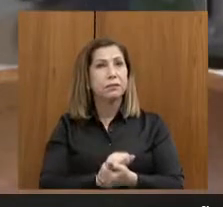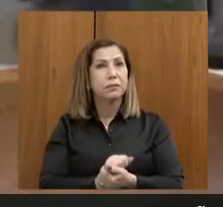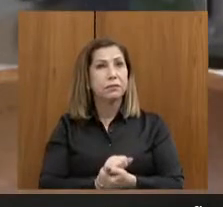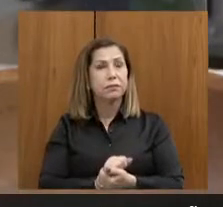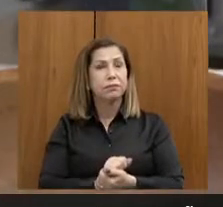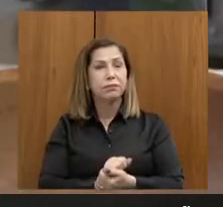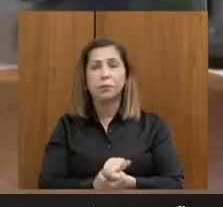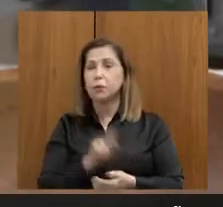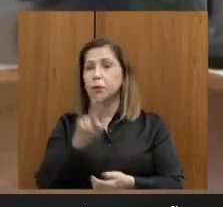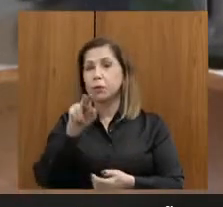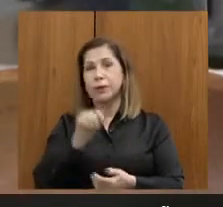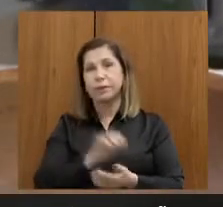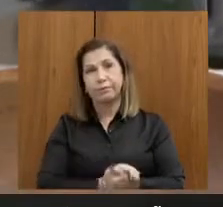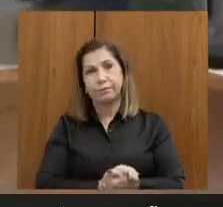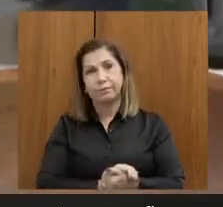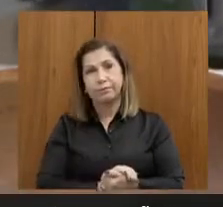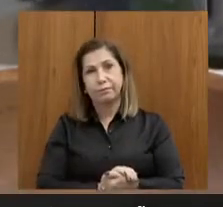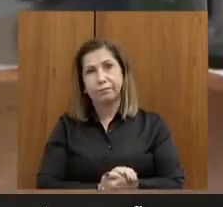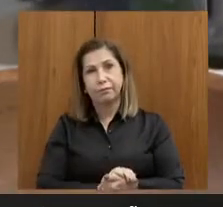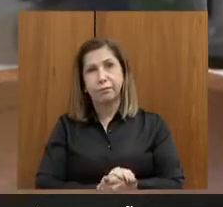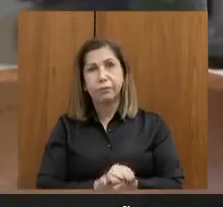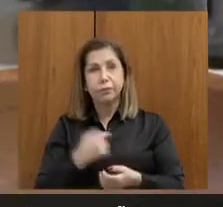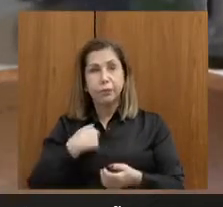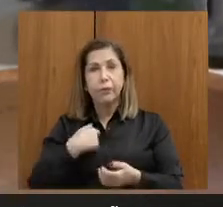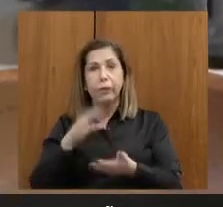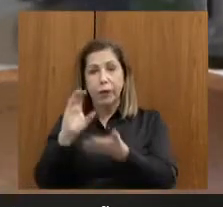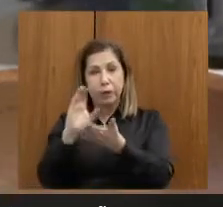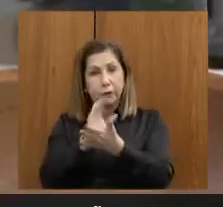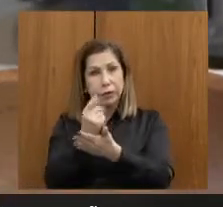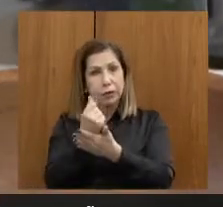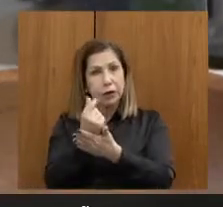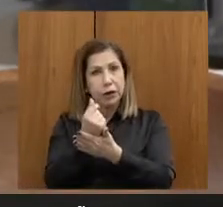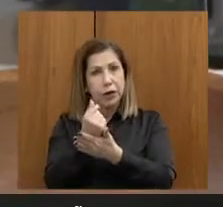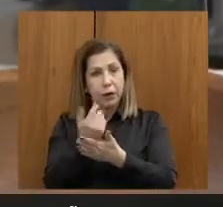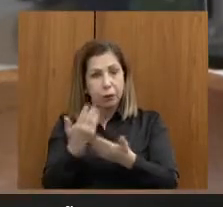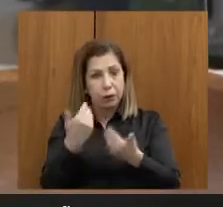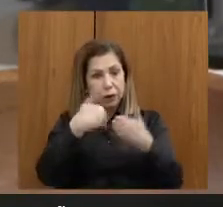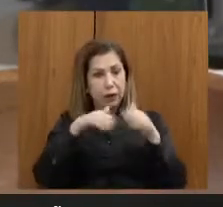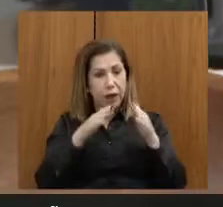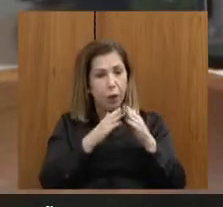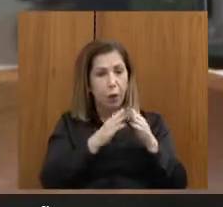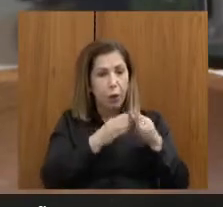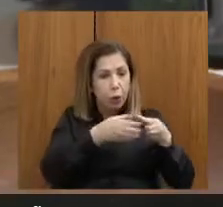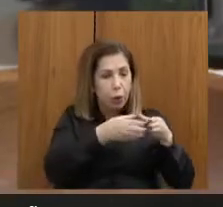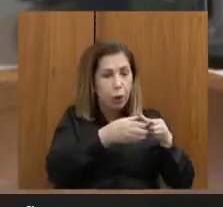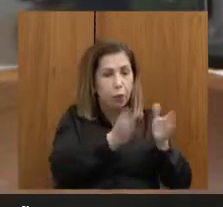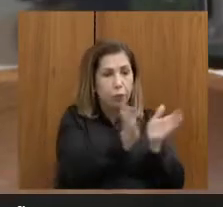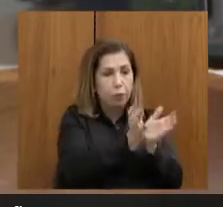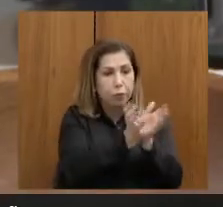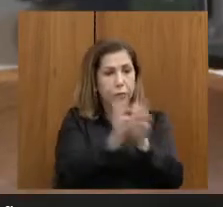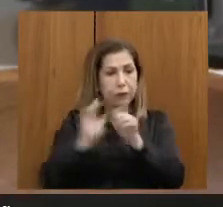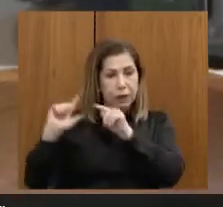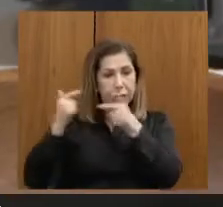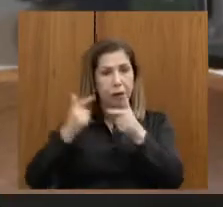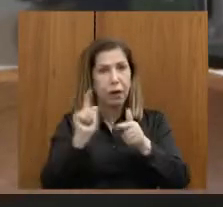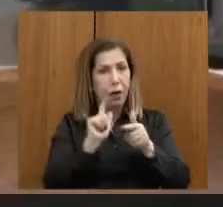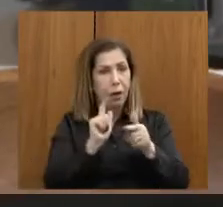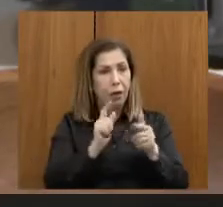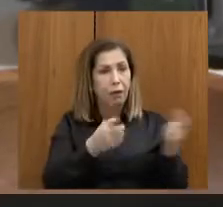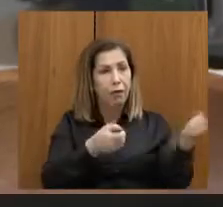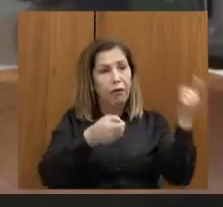acontece isso e o dinheiro vem para nós não chega aos povos tradicionais é